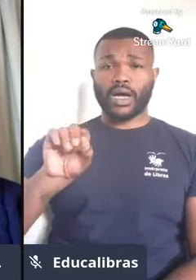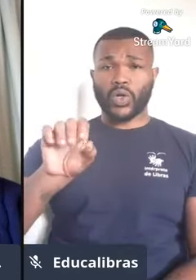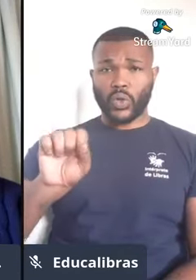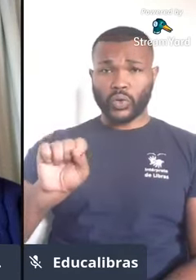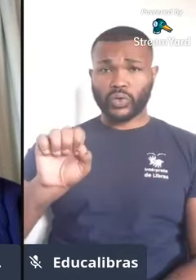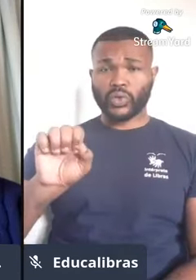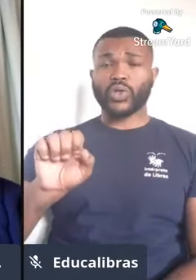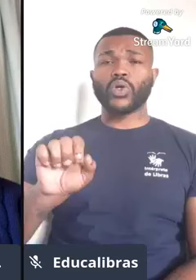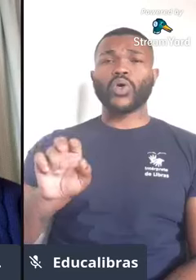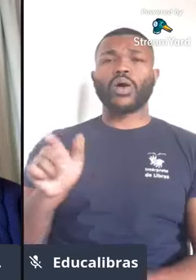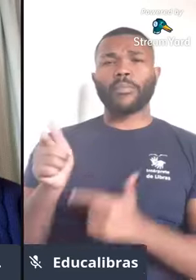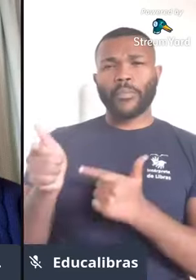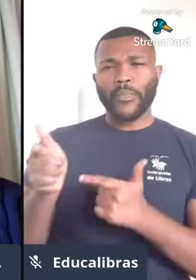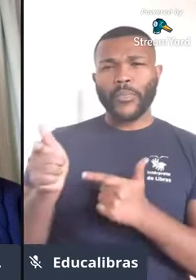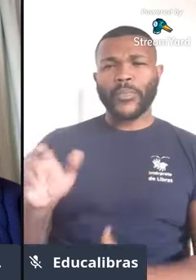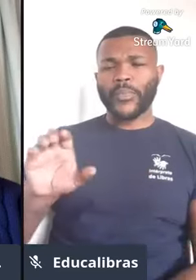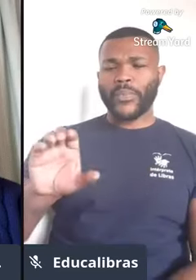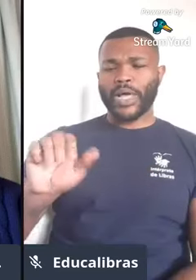Cal. Ele